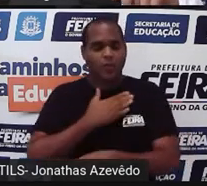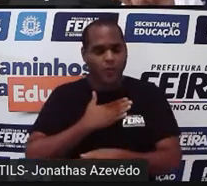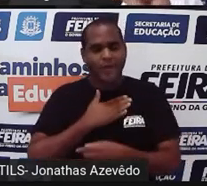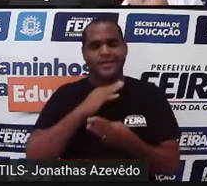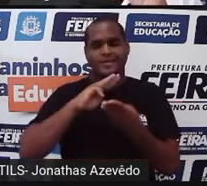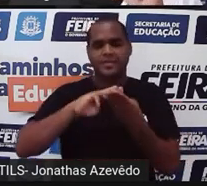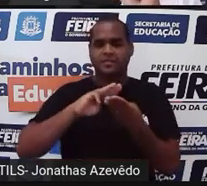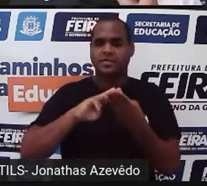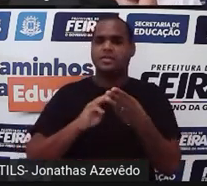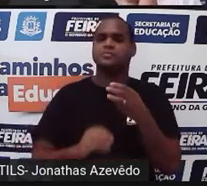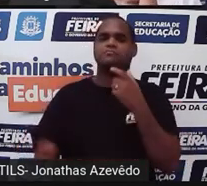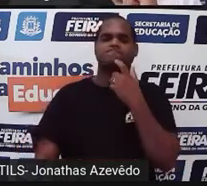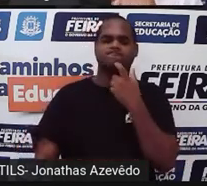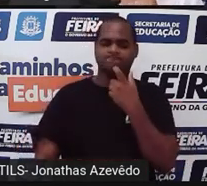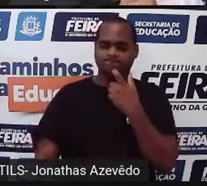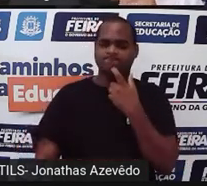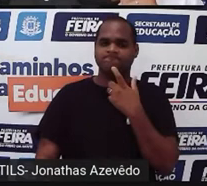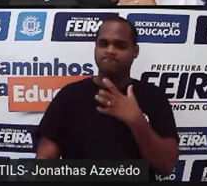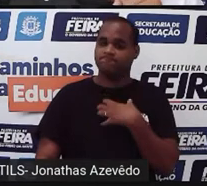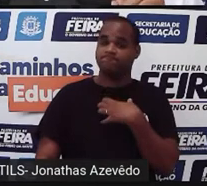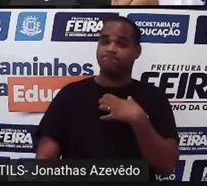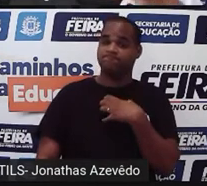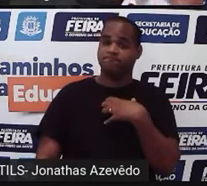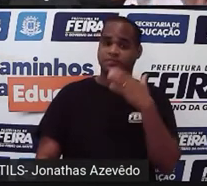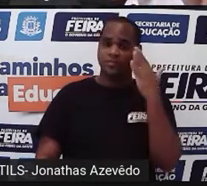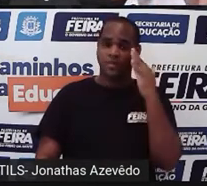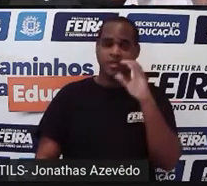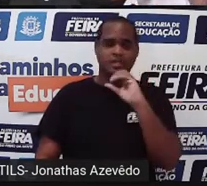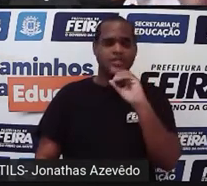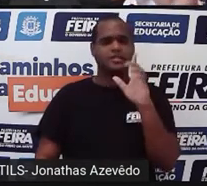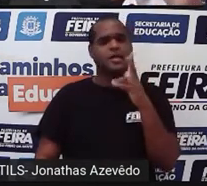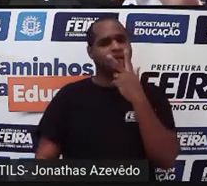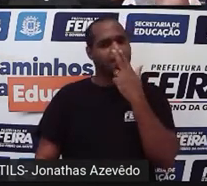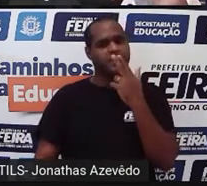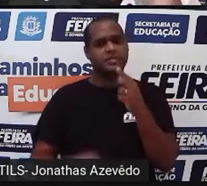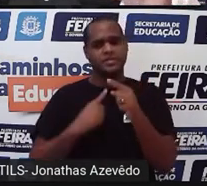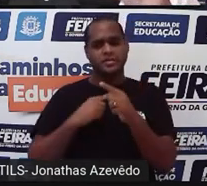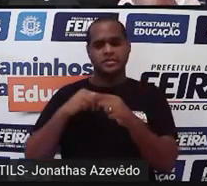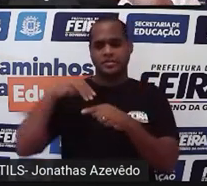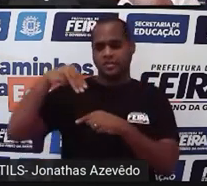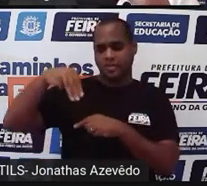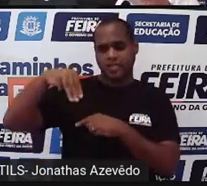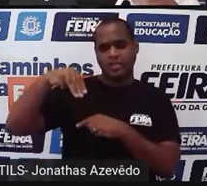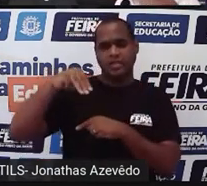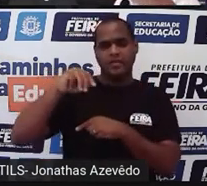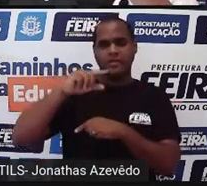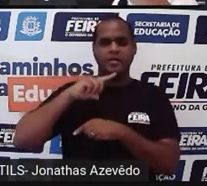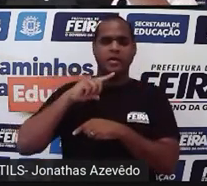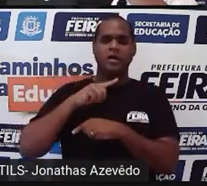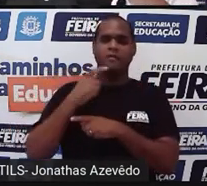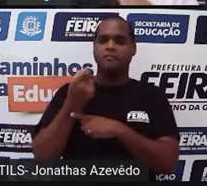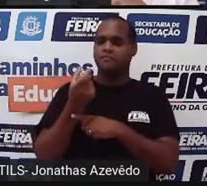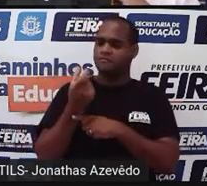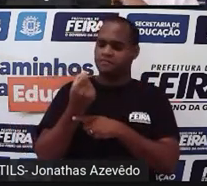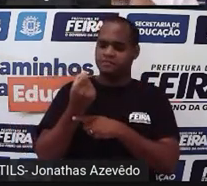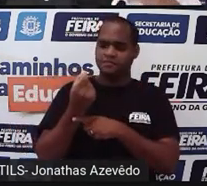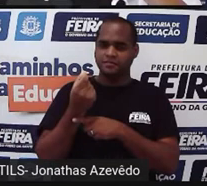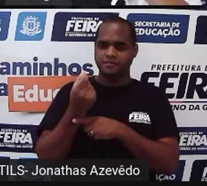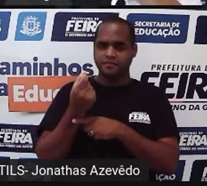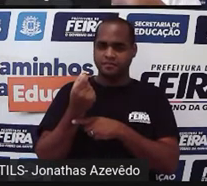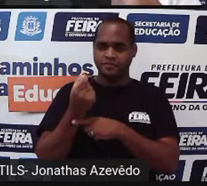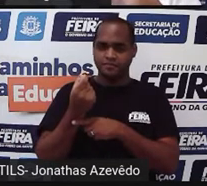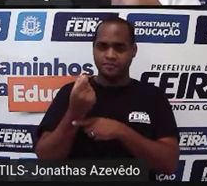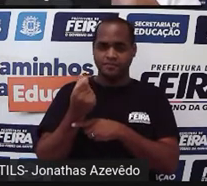matemática. Agora começou a fazer sentido. Lá tinha assim, ó, matemática, dois pontinhos, 20. Ou